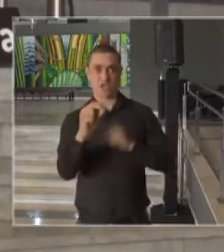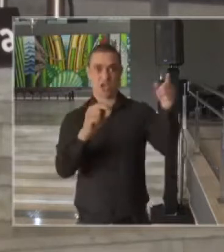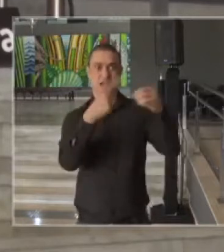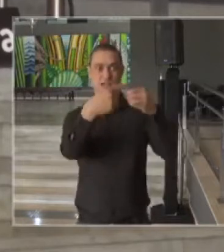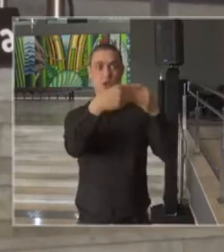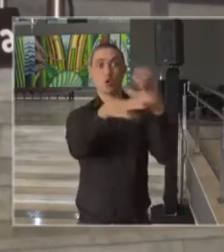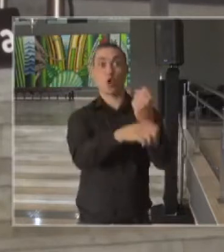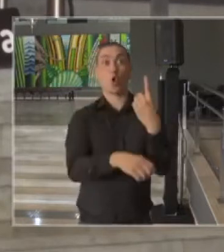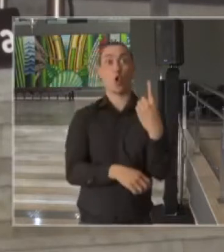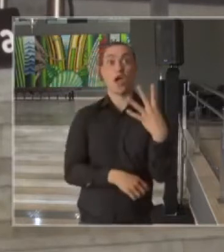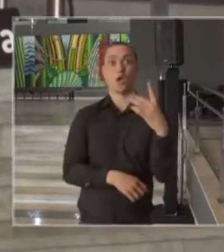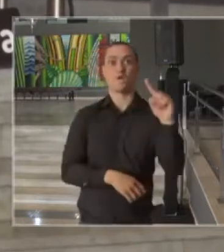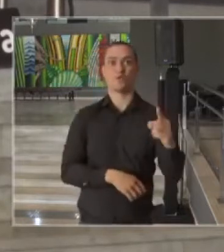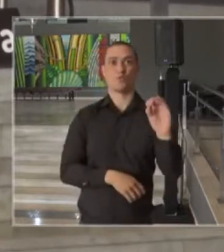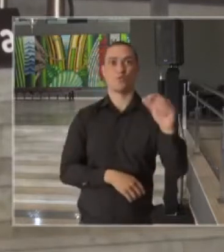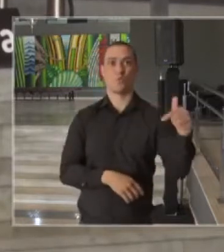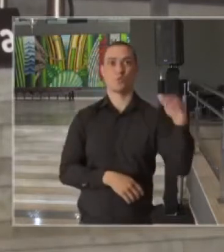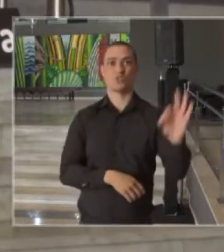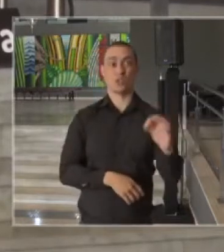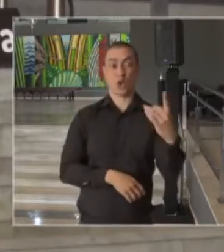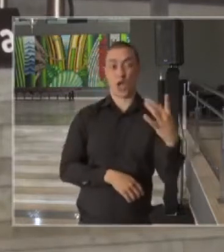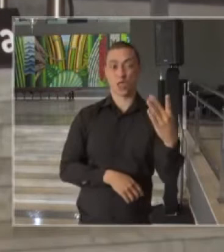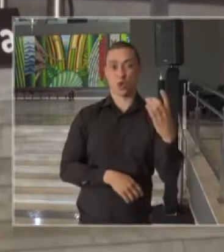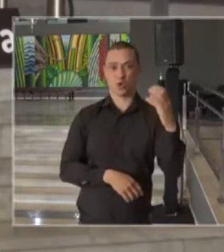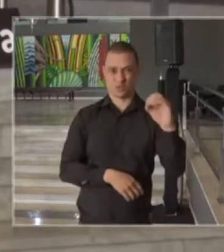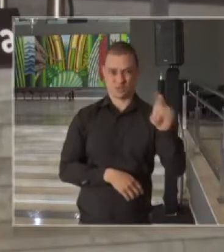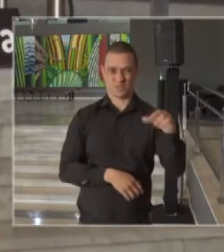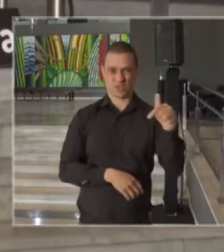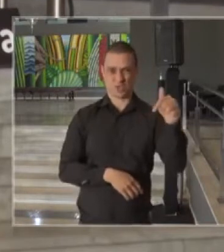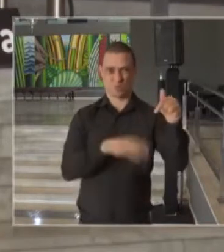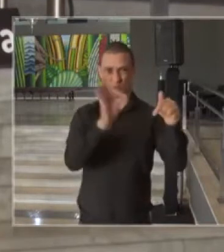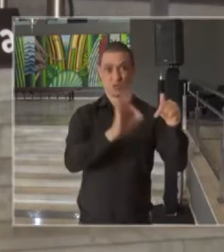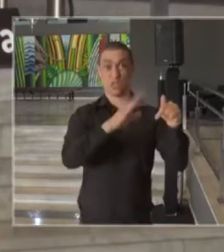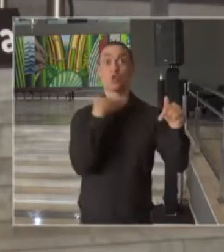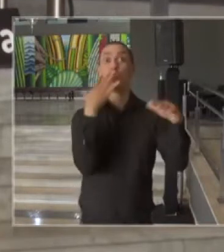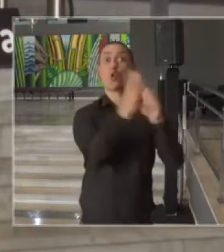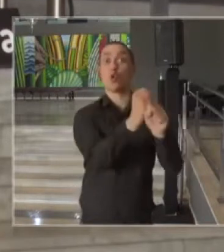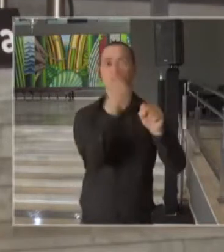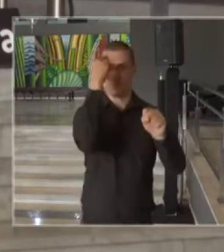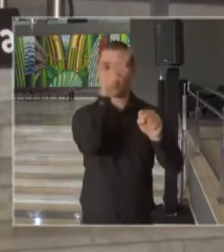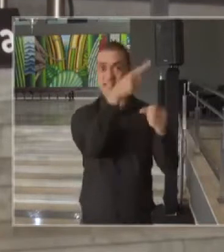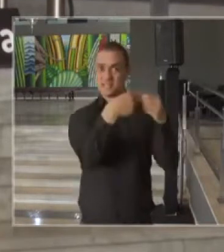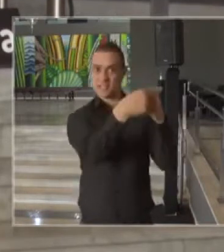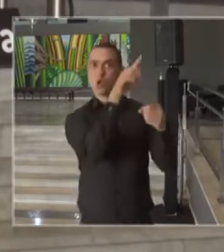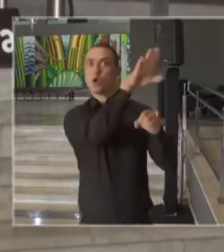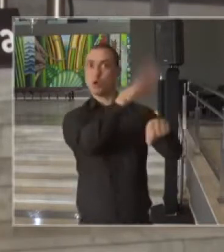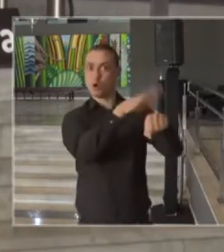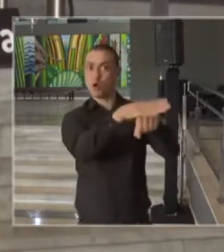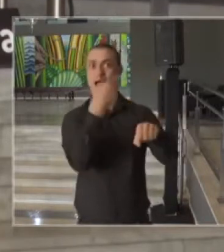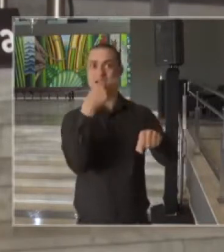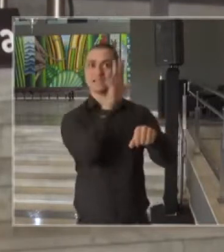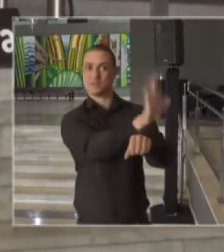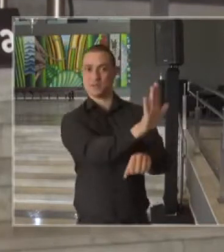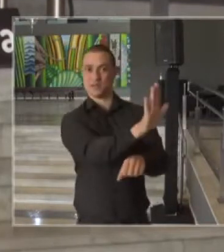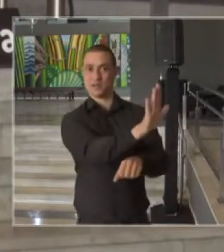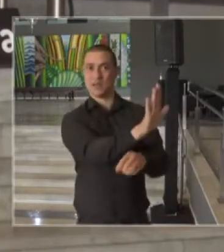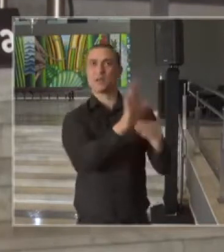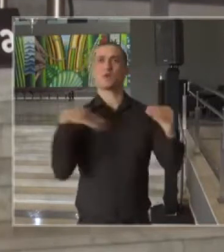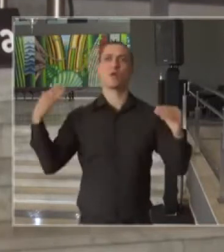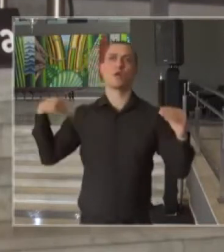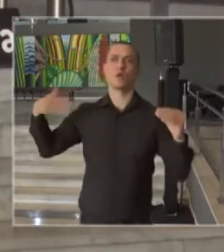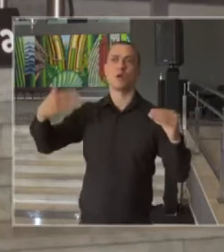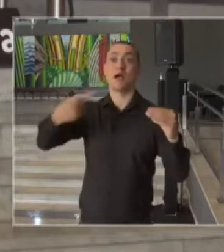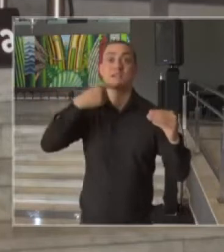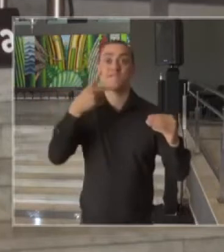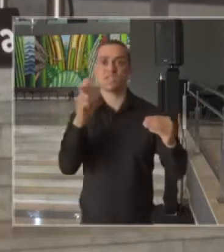representava 14,07 por cento dos óbitos aqui do estado de são paulo que ocorreram naquela semana semana